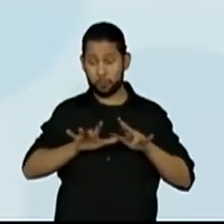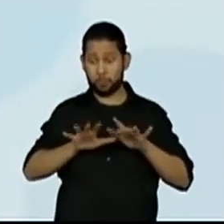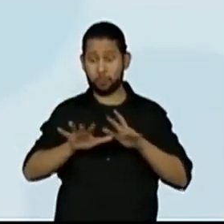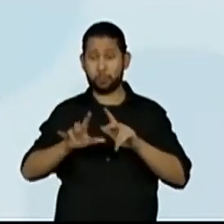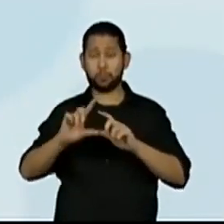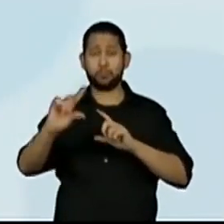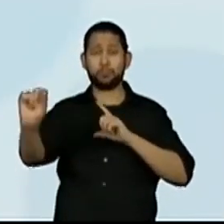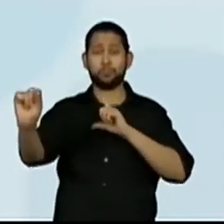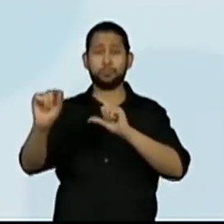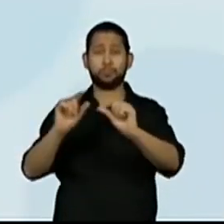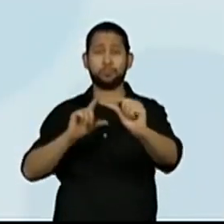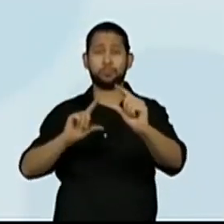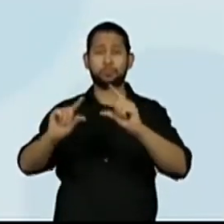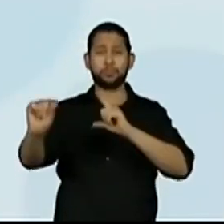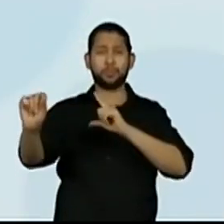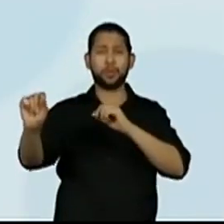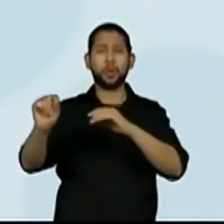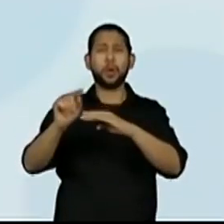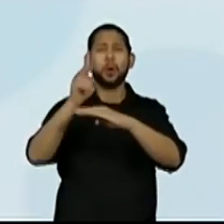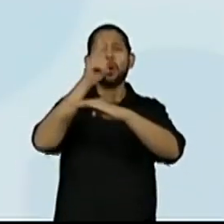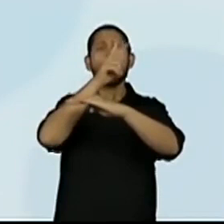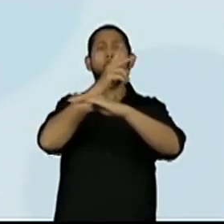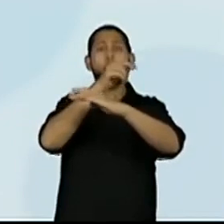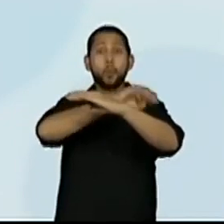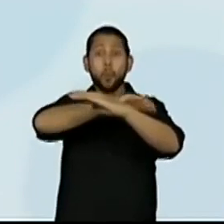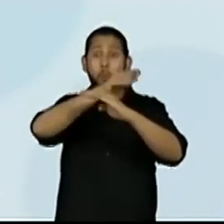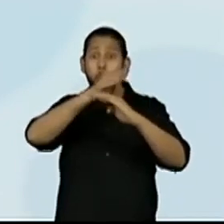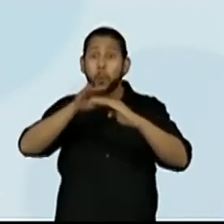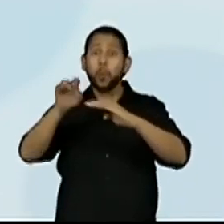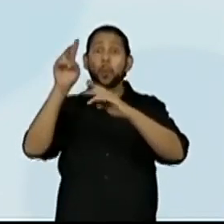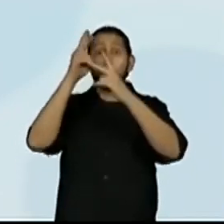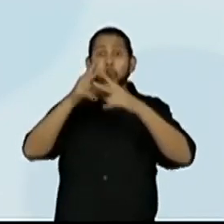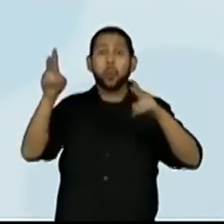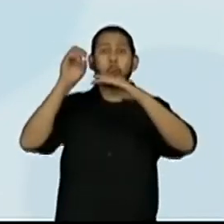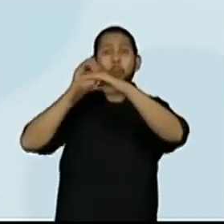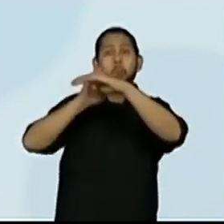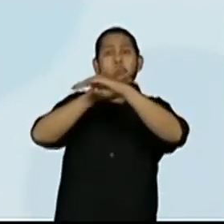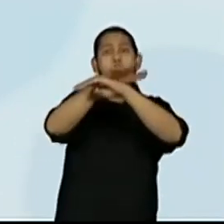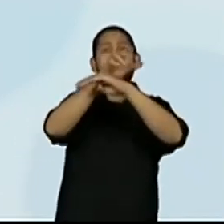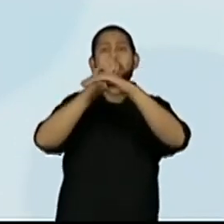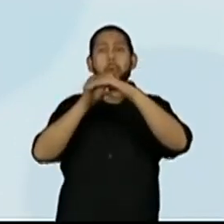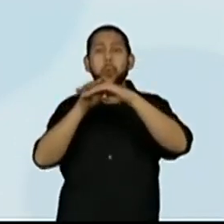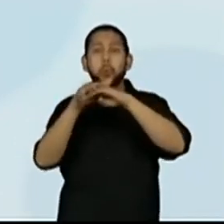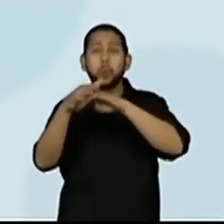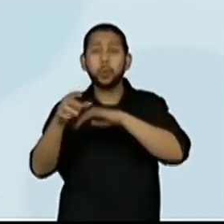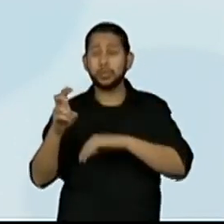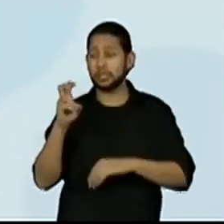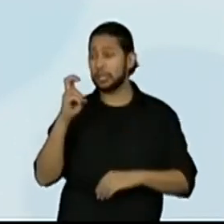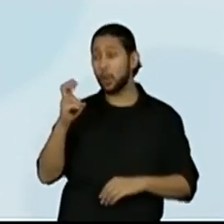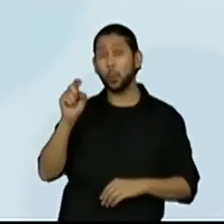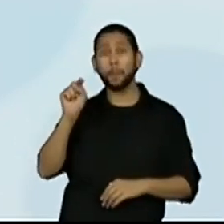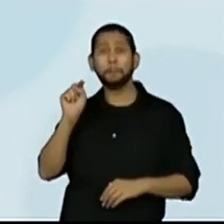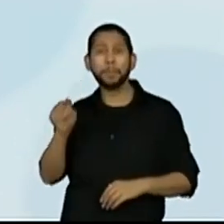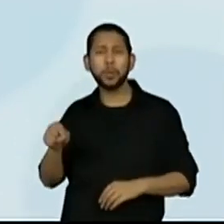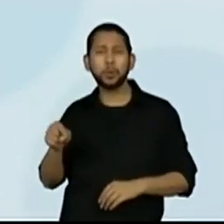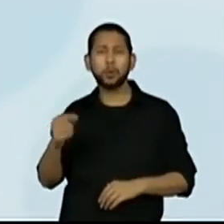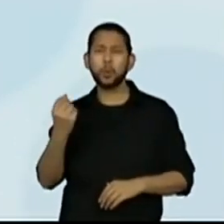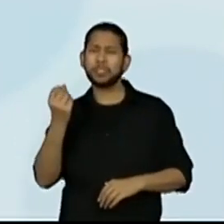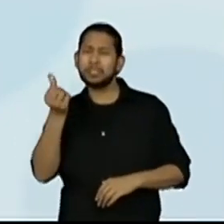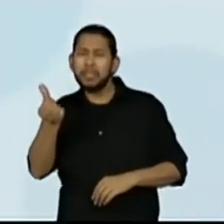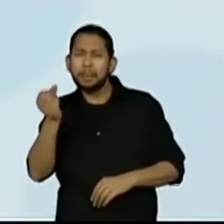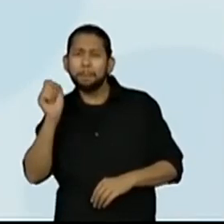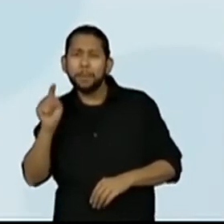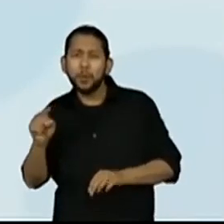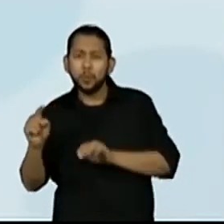de novo. 5, 6 mil emigrantes, flagelados retirantes, vagam mendigando